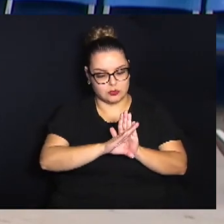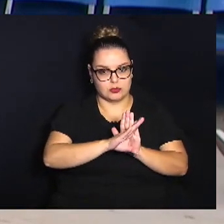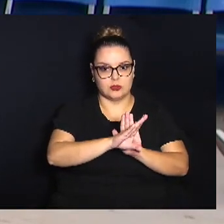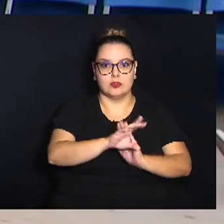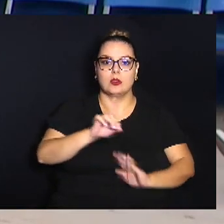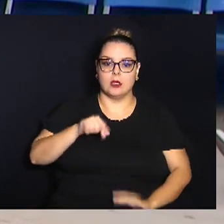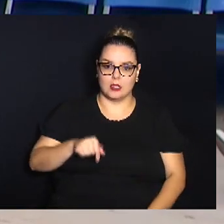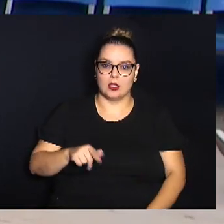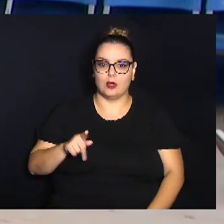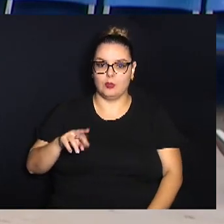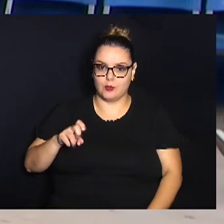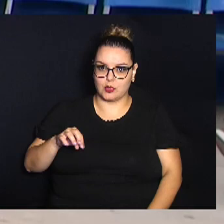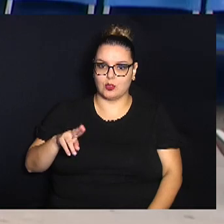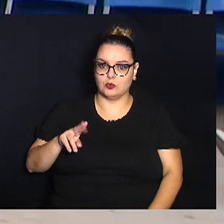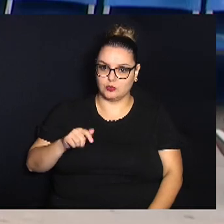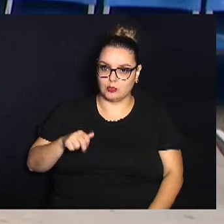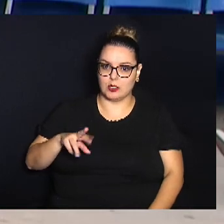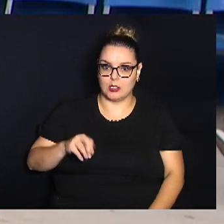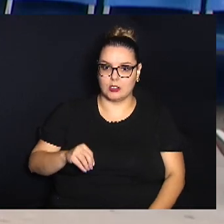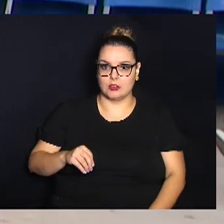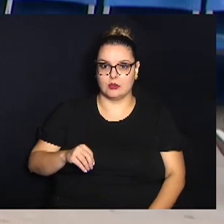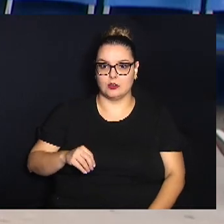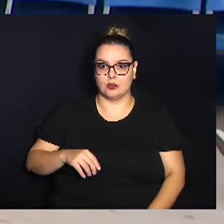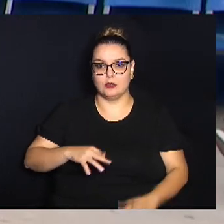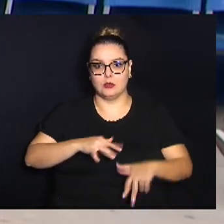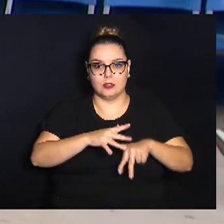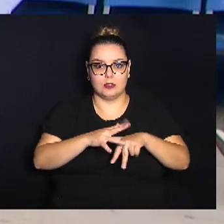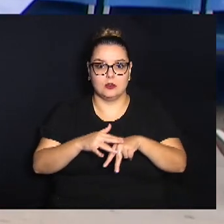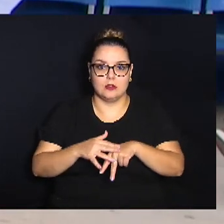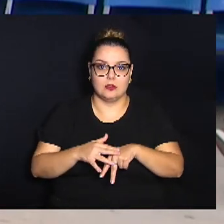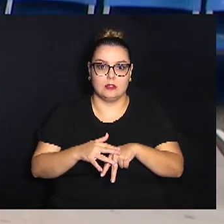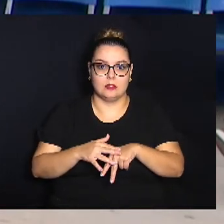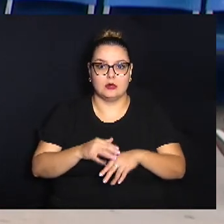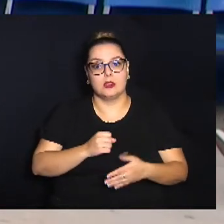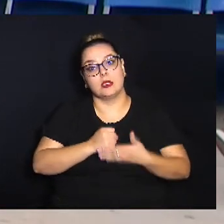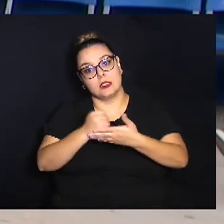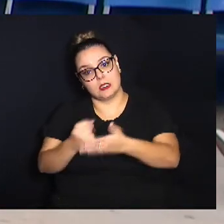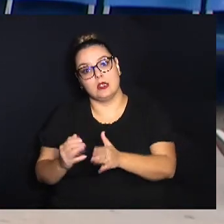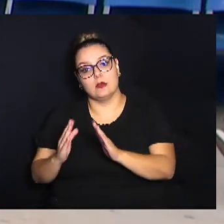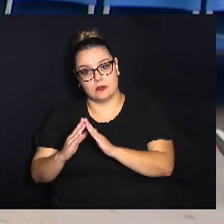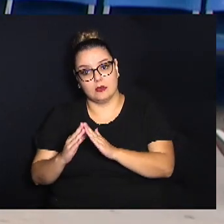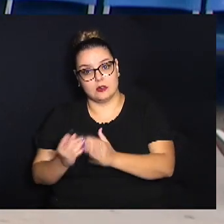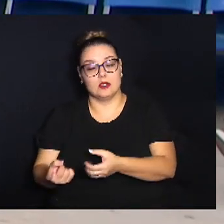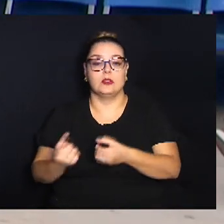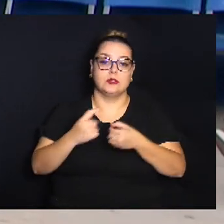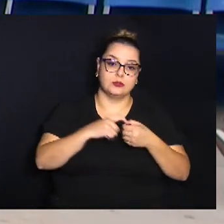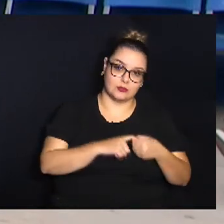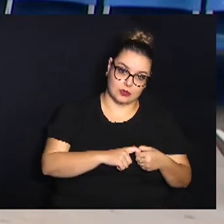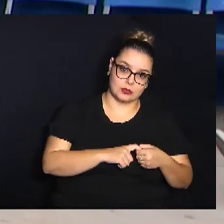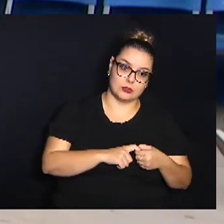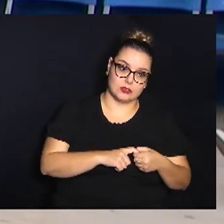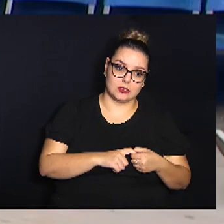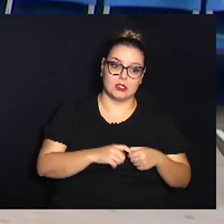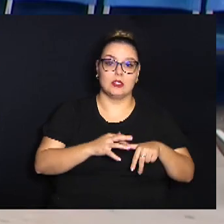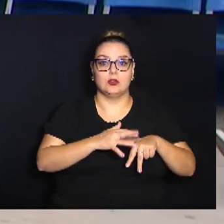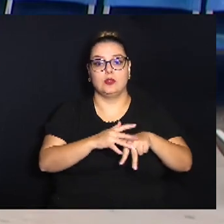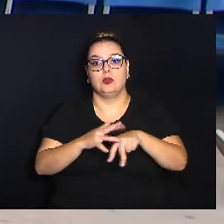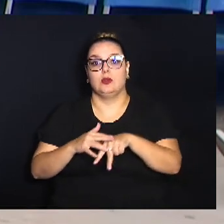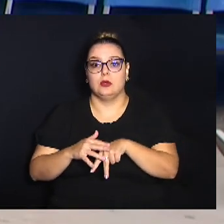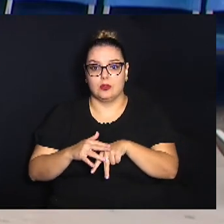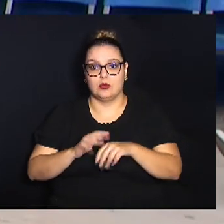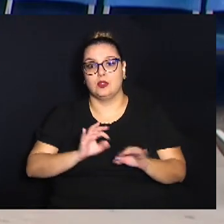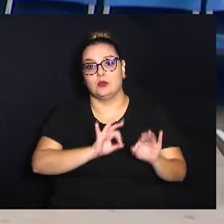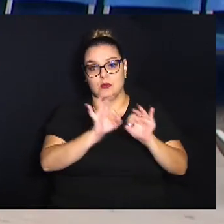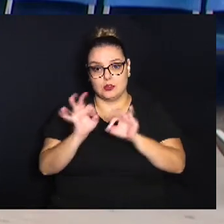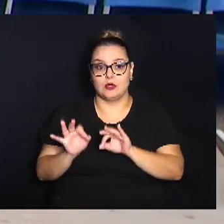é o prontuário do paciente, digamos assim, o prontuário que ele leva para casa e traz de volta. E aí os pacientes, eles acompanham